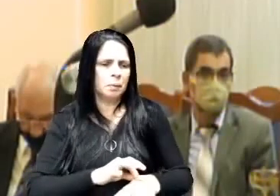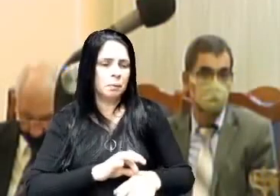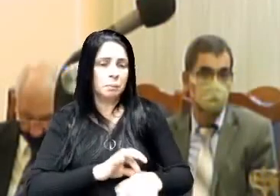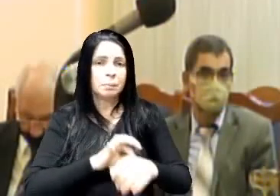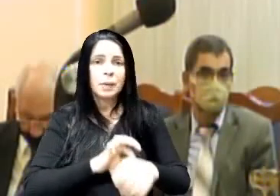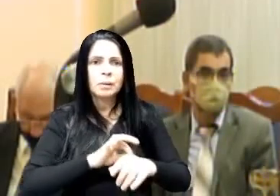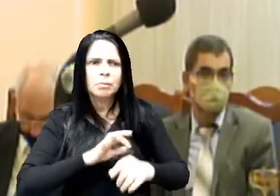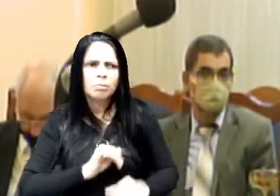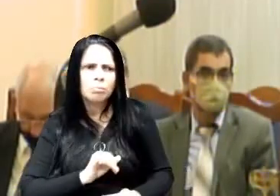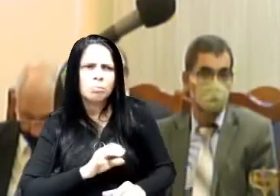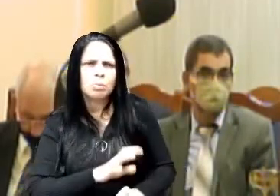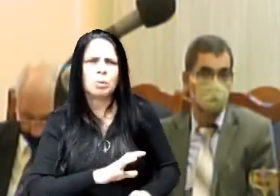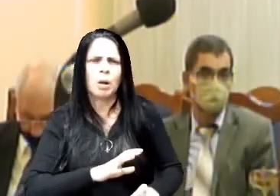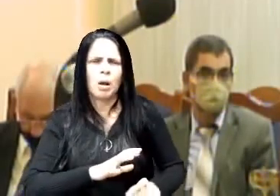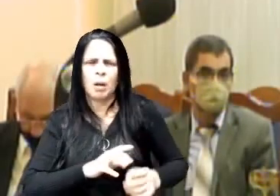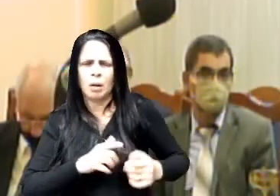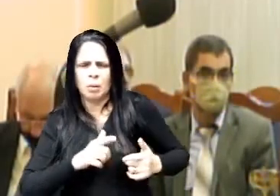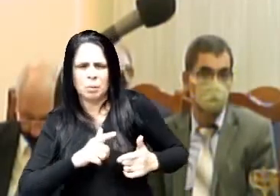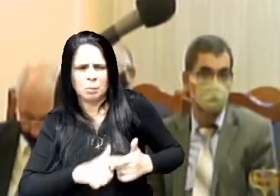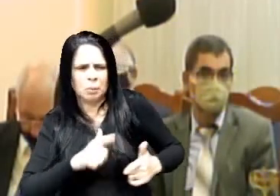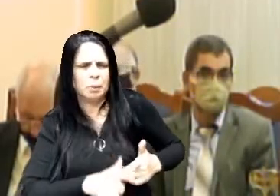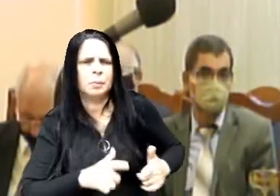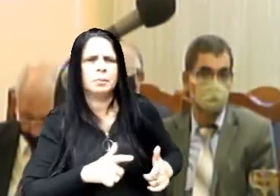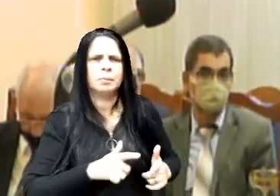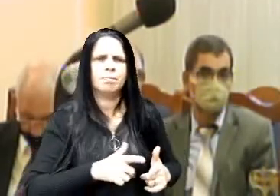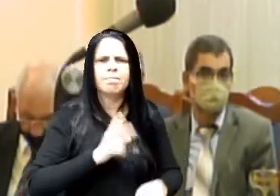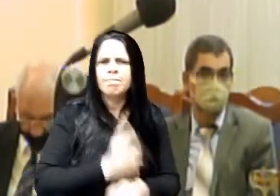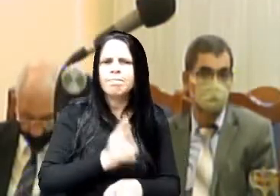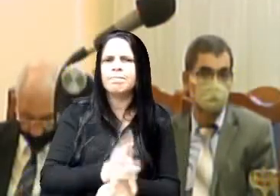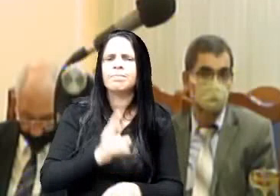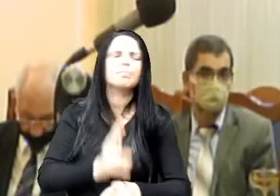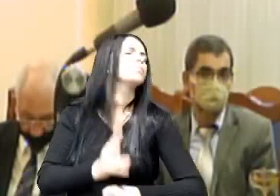nos derrotar. É uma guerra constante a vida cristã.